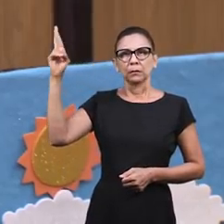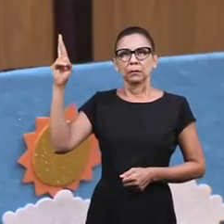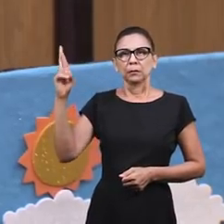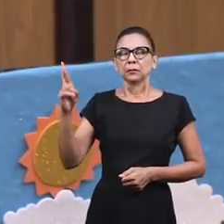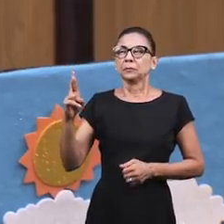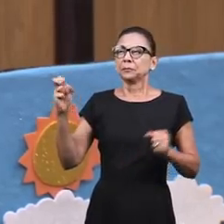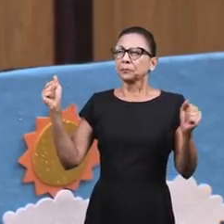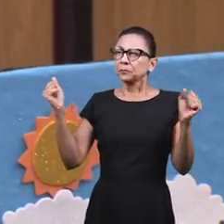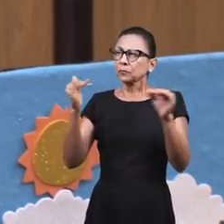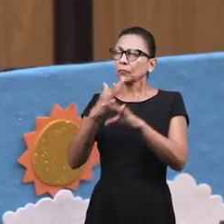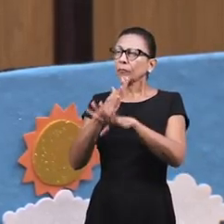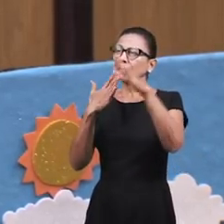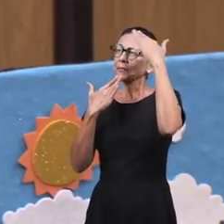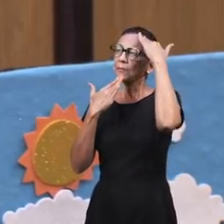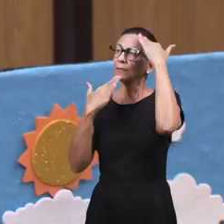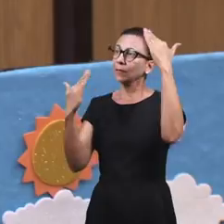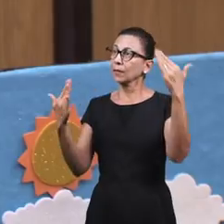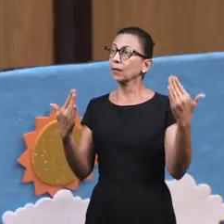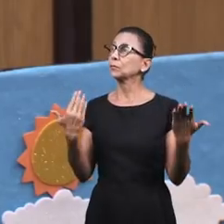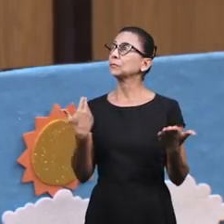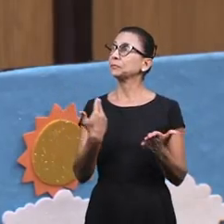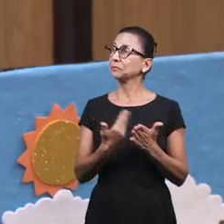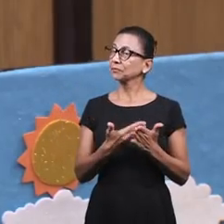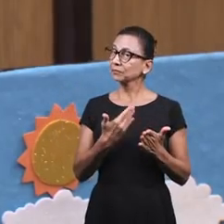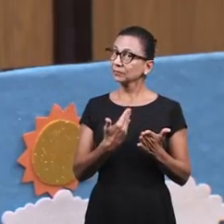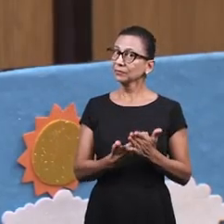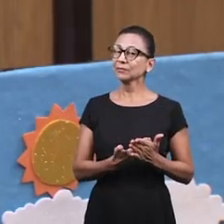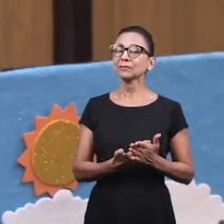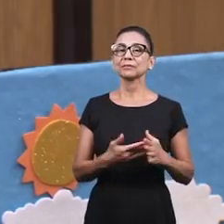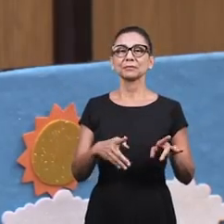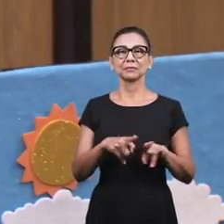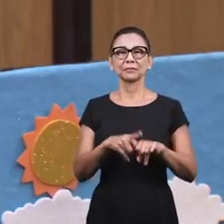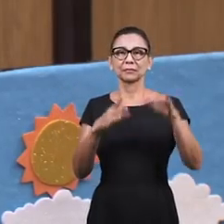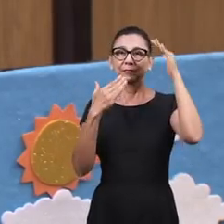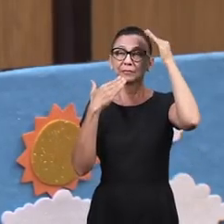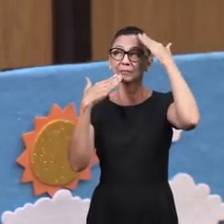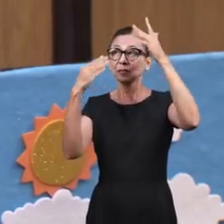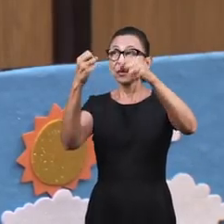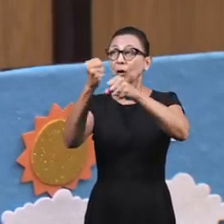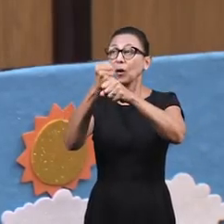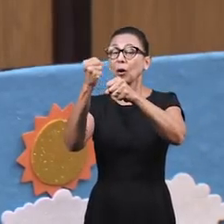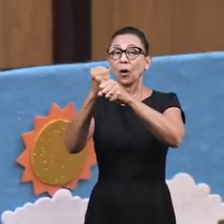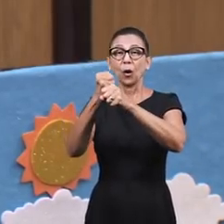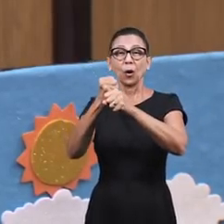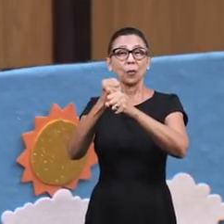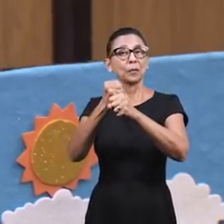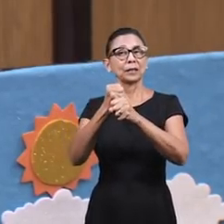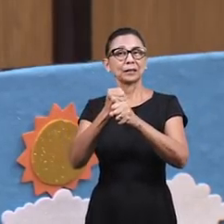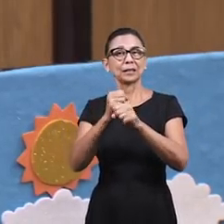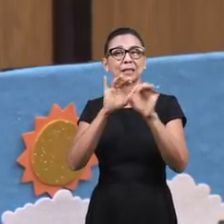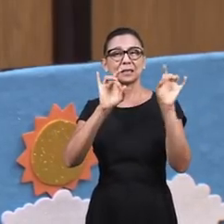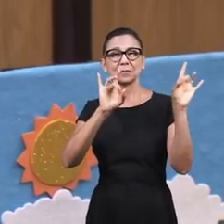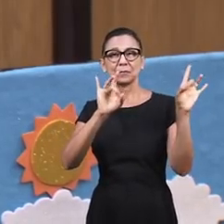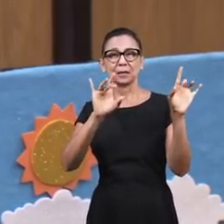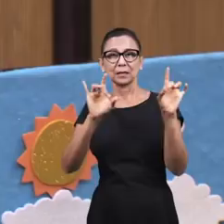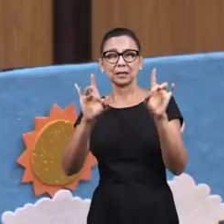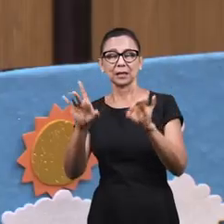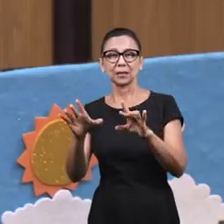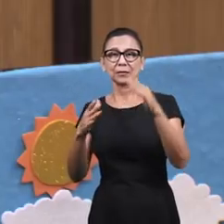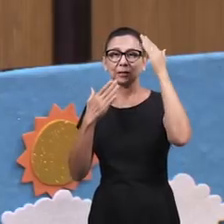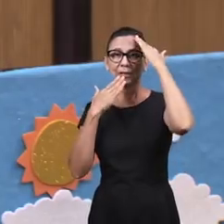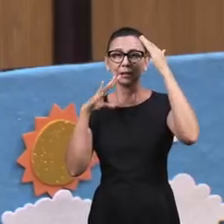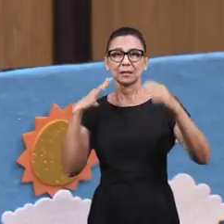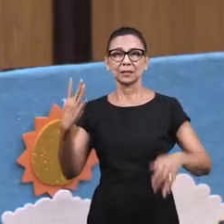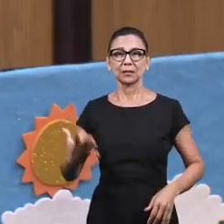senhor nós te glorificamos por esta aula te agradecemos pela tua obra que é o nosso bem maior pela nossa